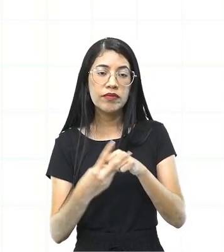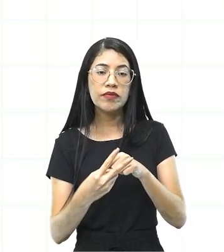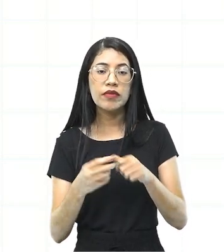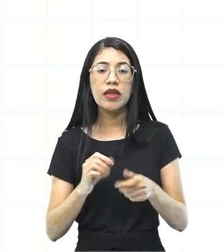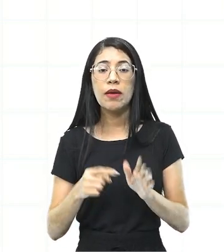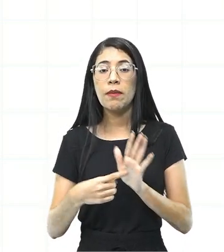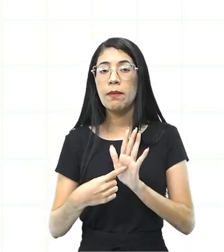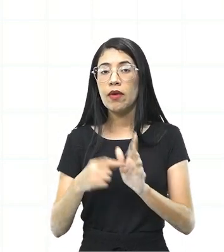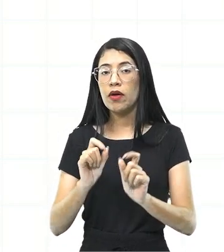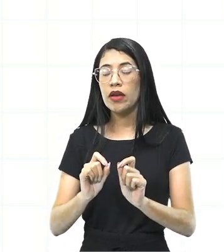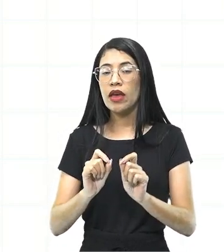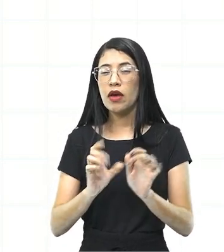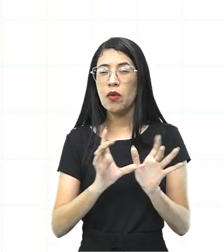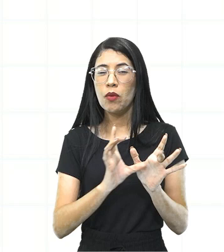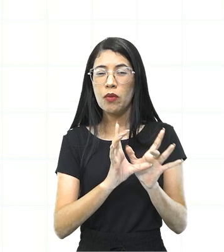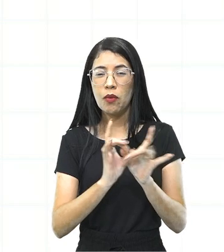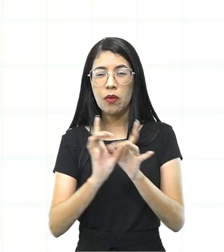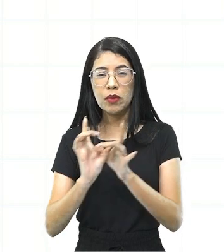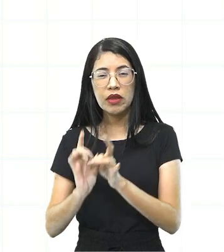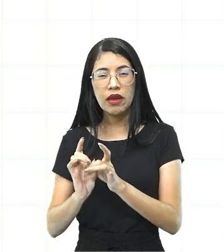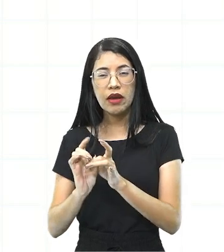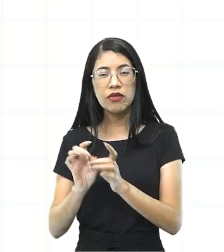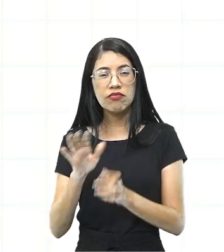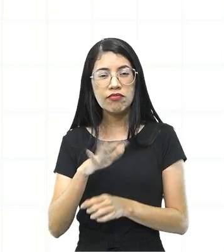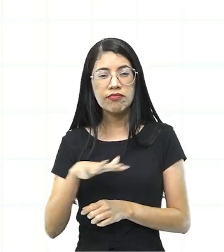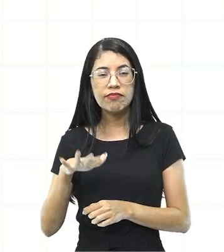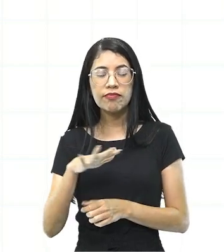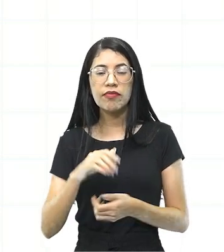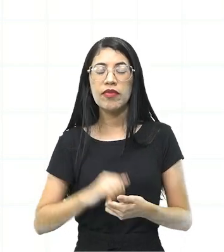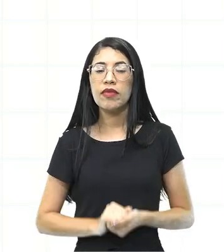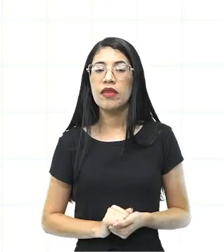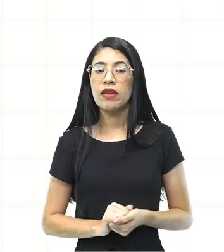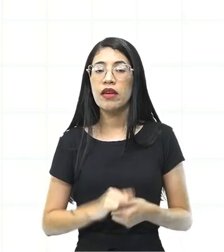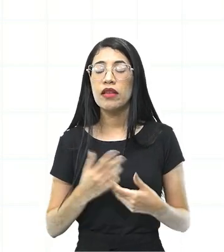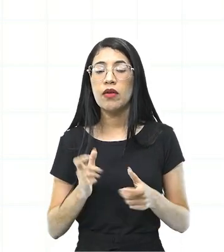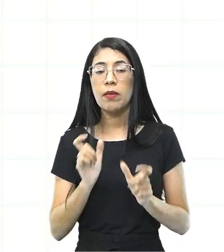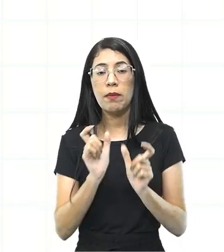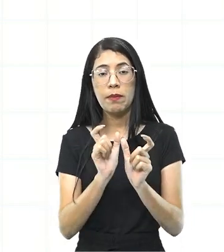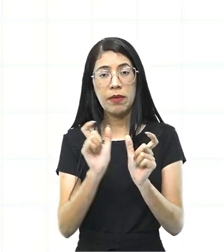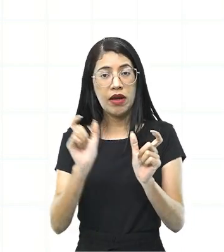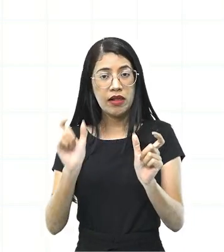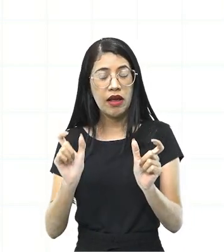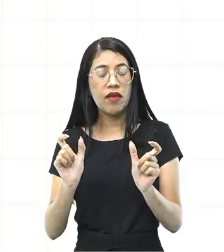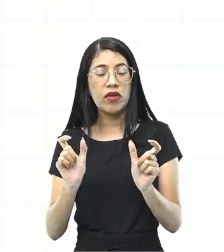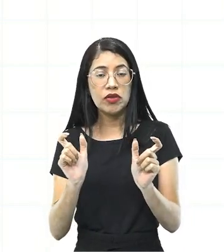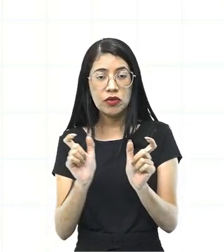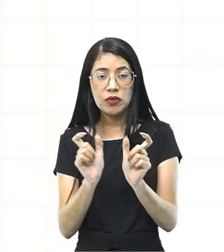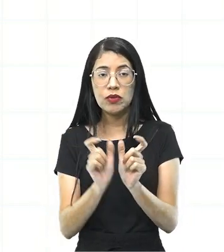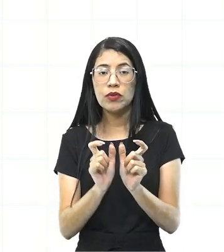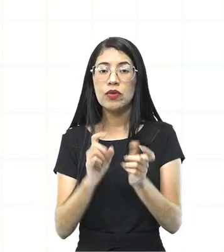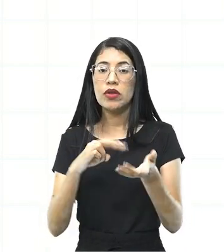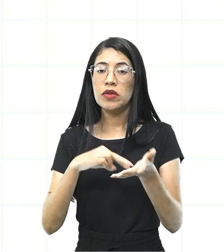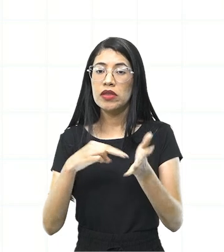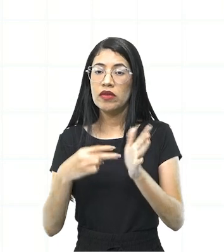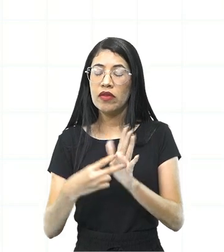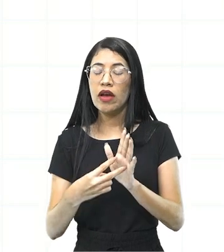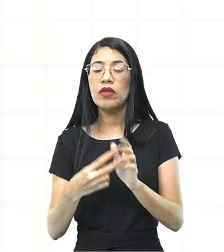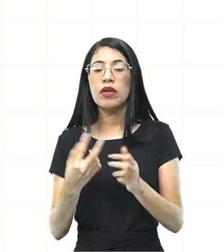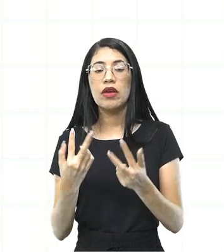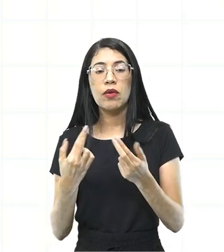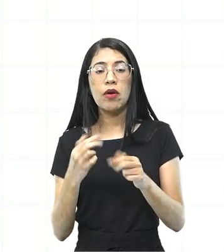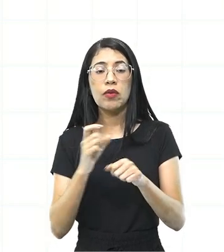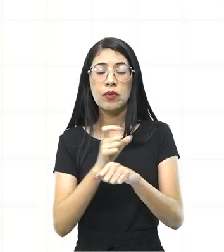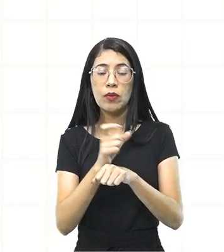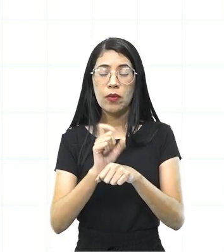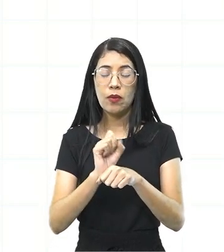e indica uma circunstância, tá? Então, é um conjunto de palavras que tem o mesmo valor de um advérbio